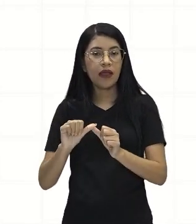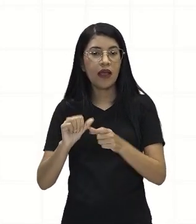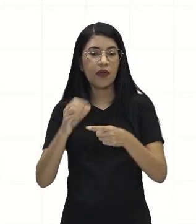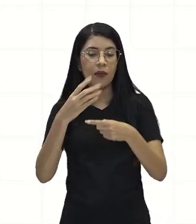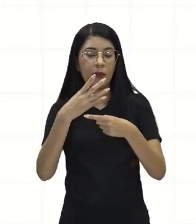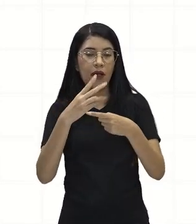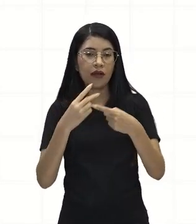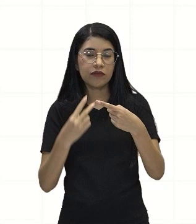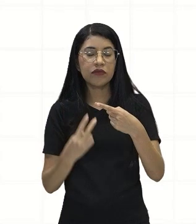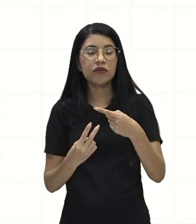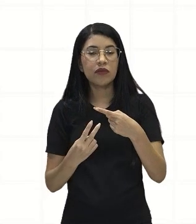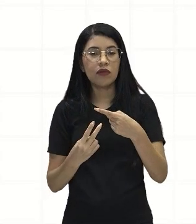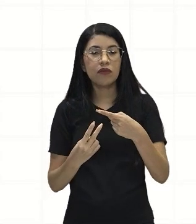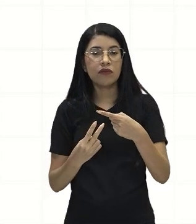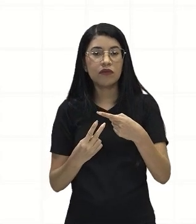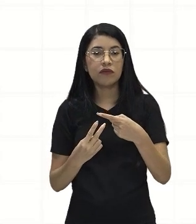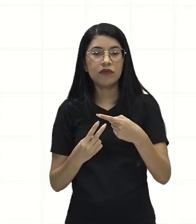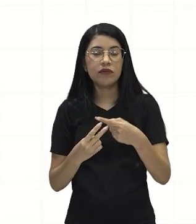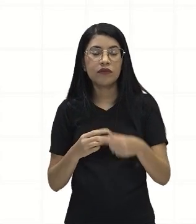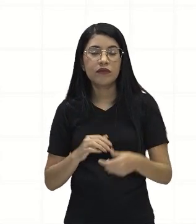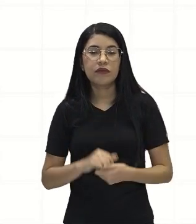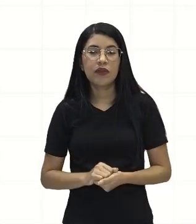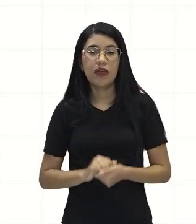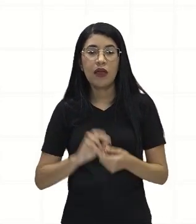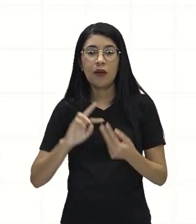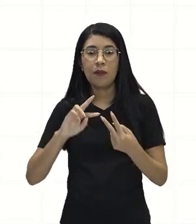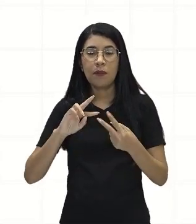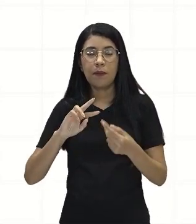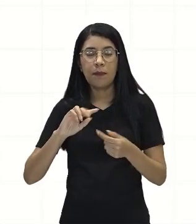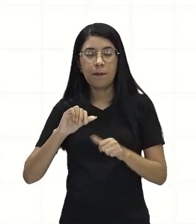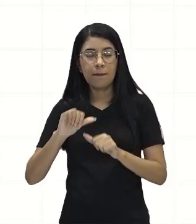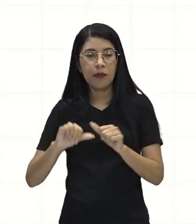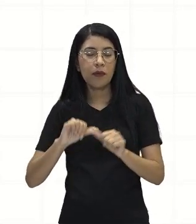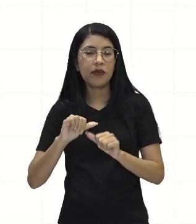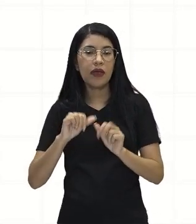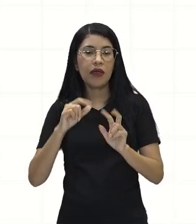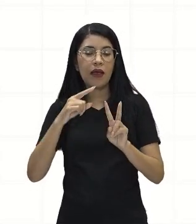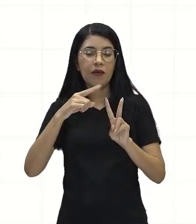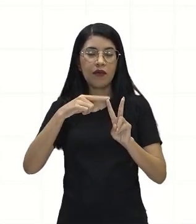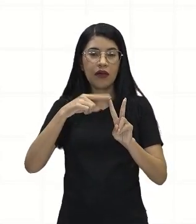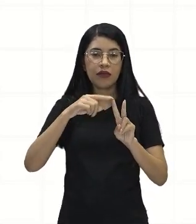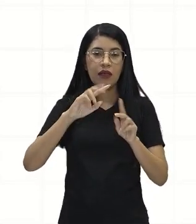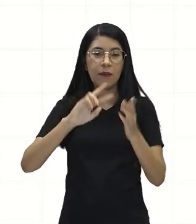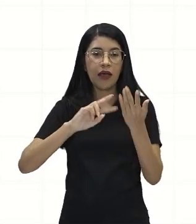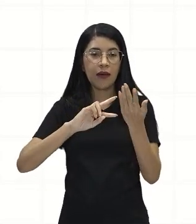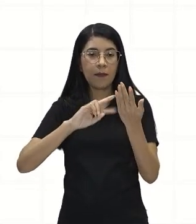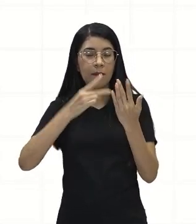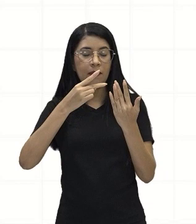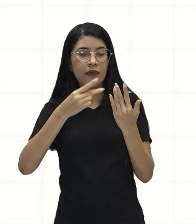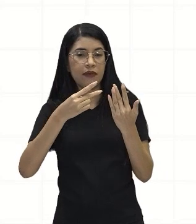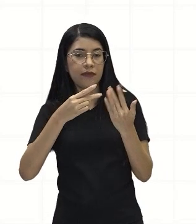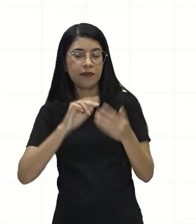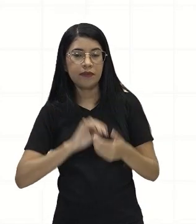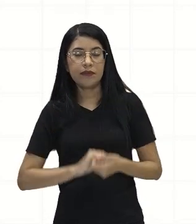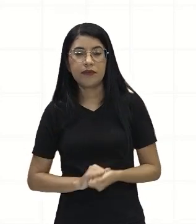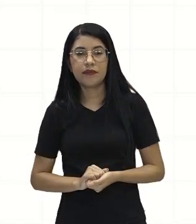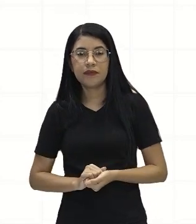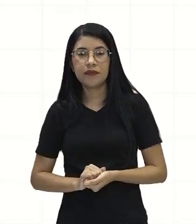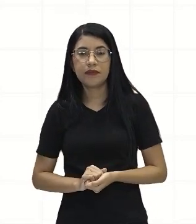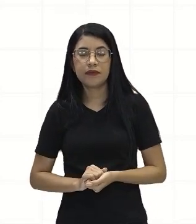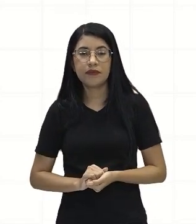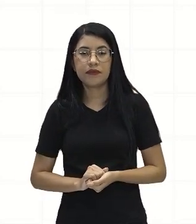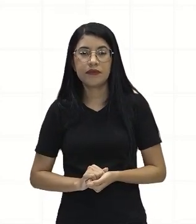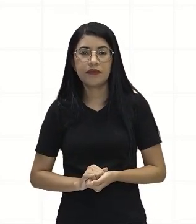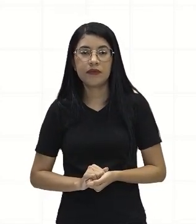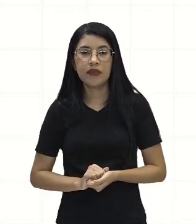conversão, transforma em uma potência com expoente fracionário. E aí você executa